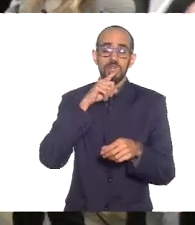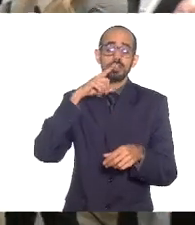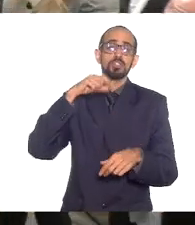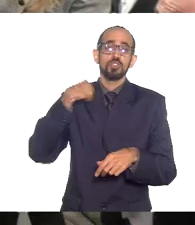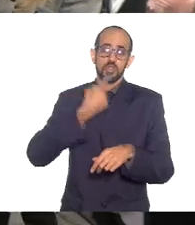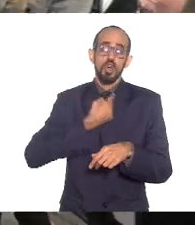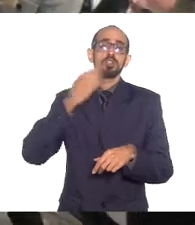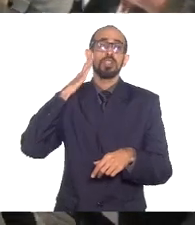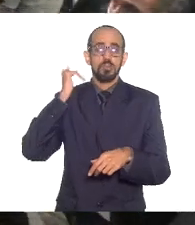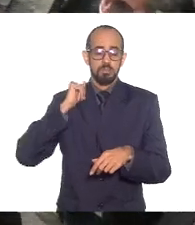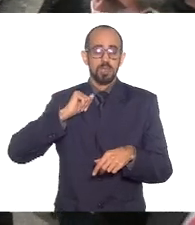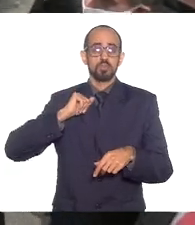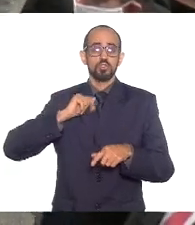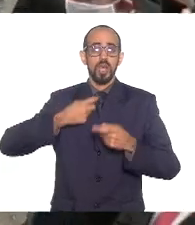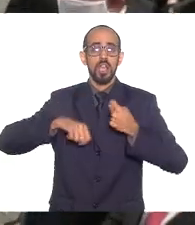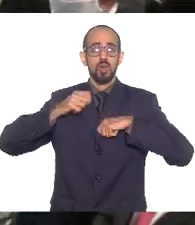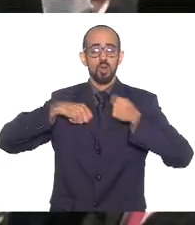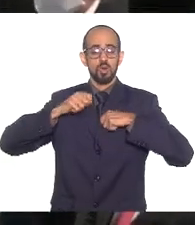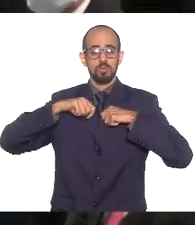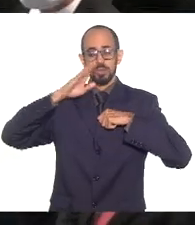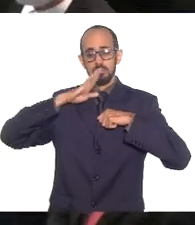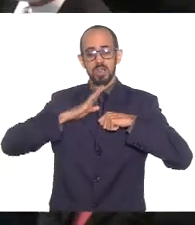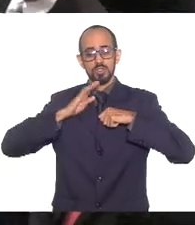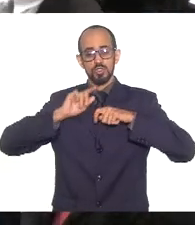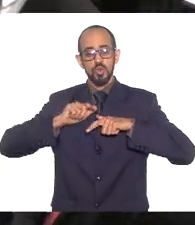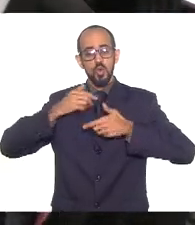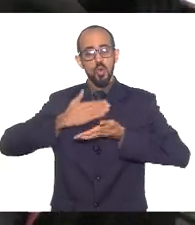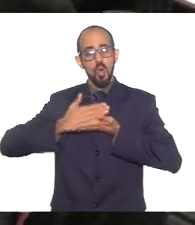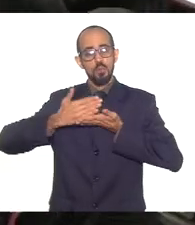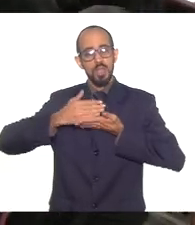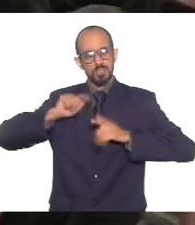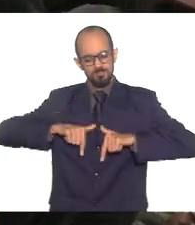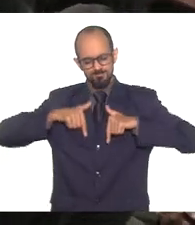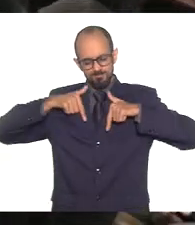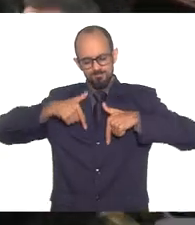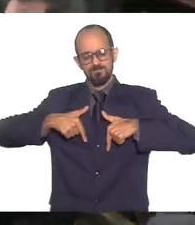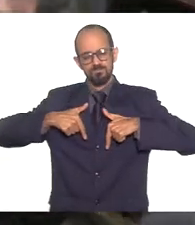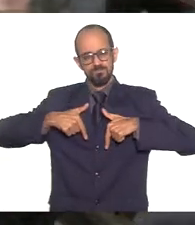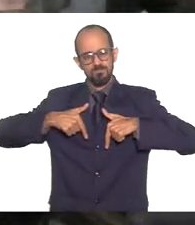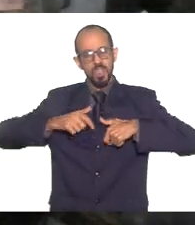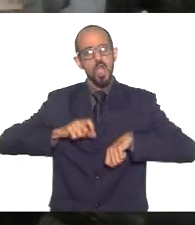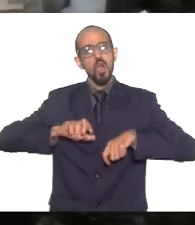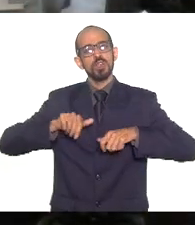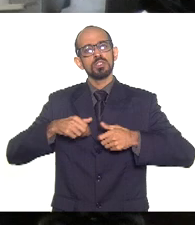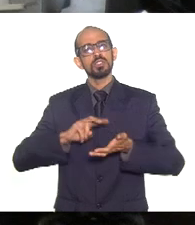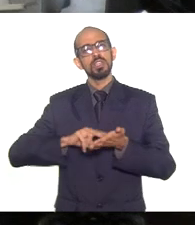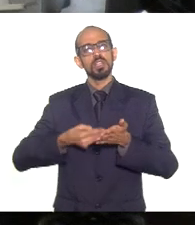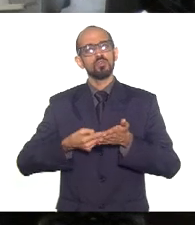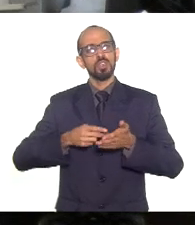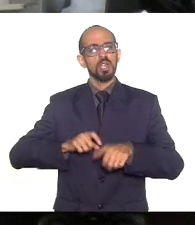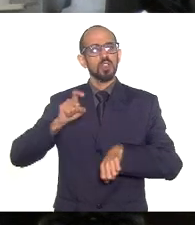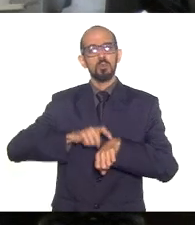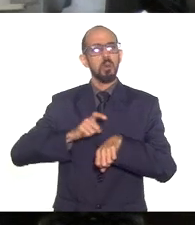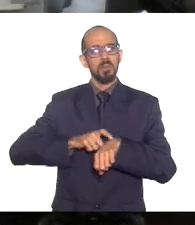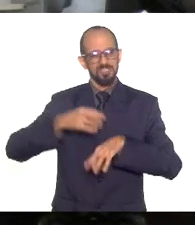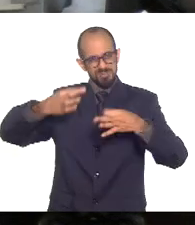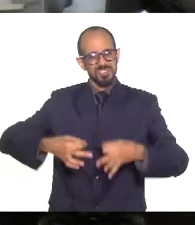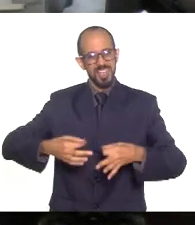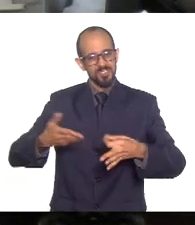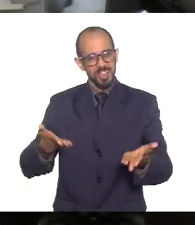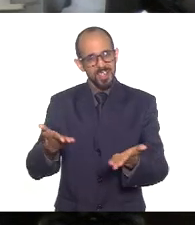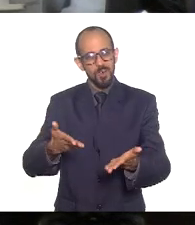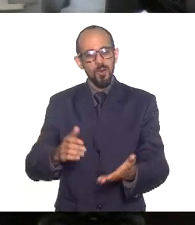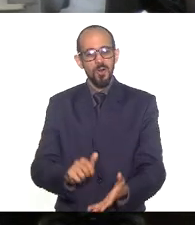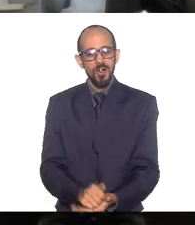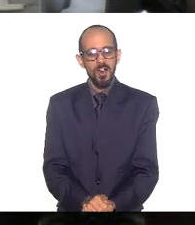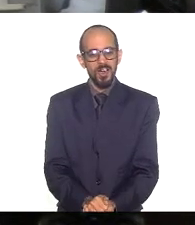a economia do Brasil começa a ser gay ou seja a ureia a história não vai nos perdoar